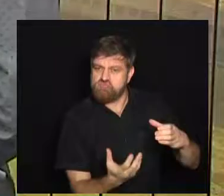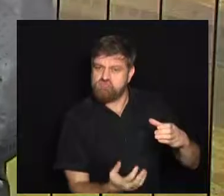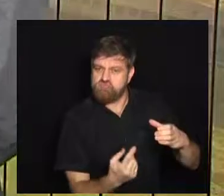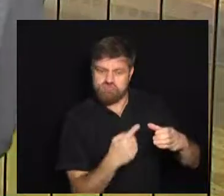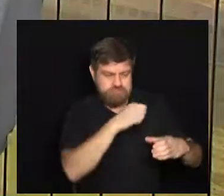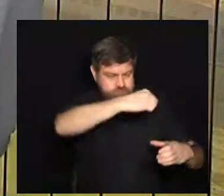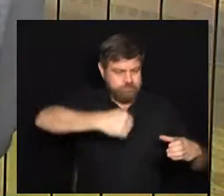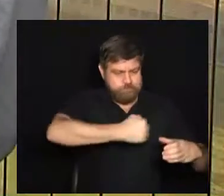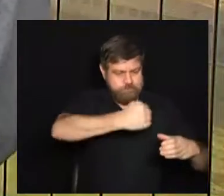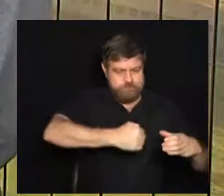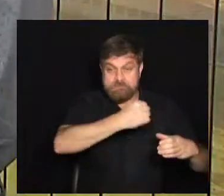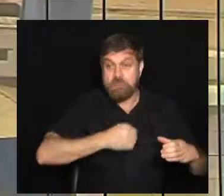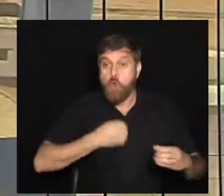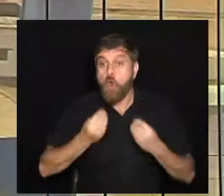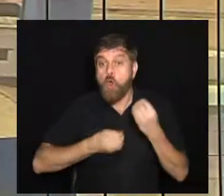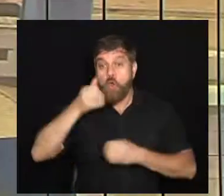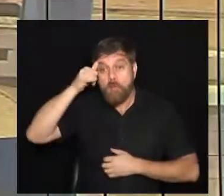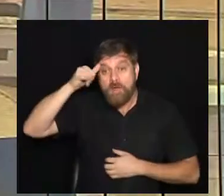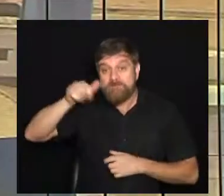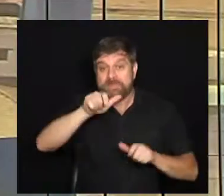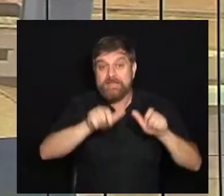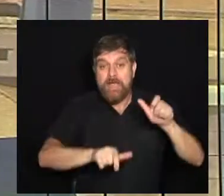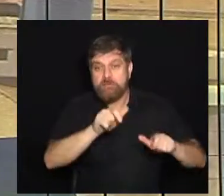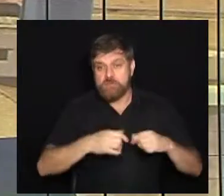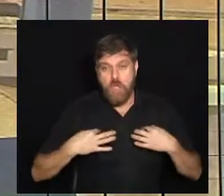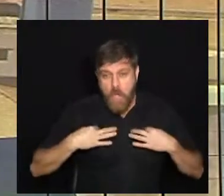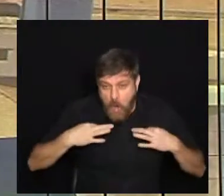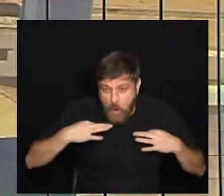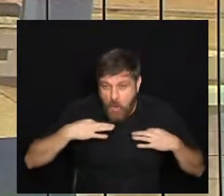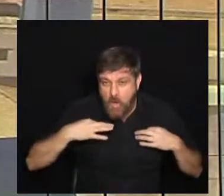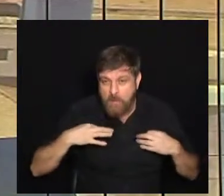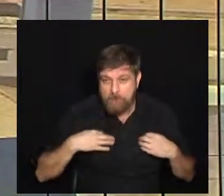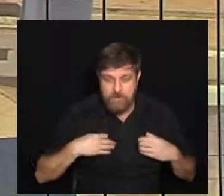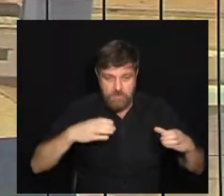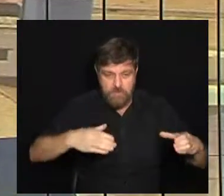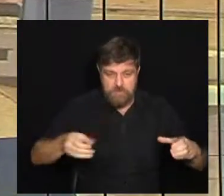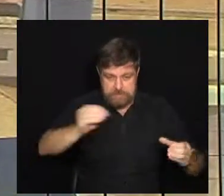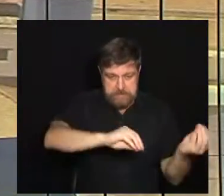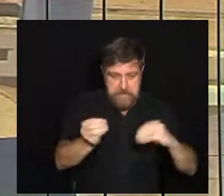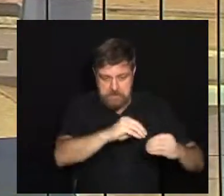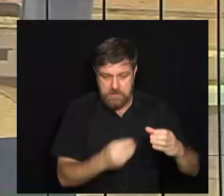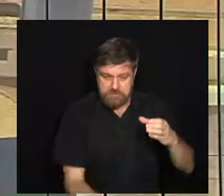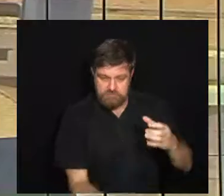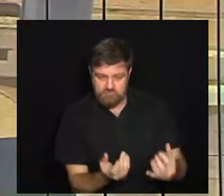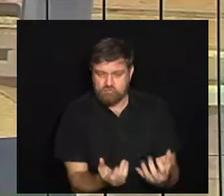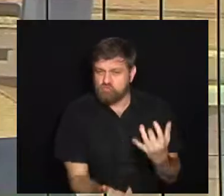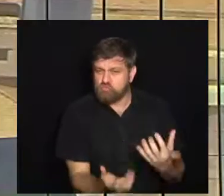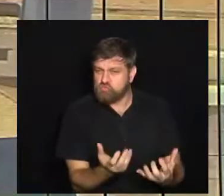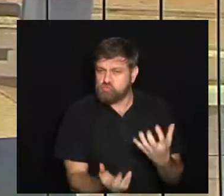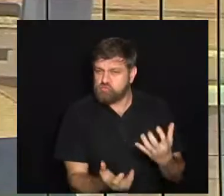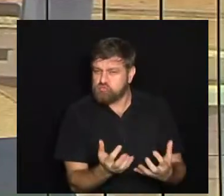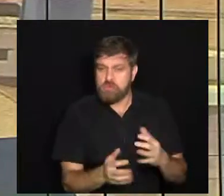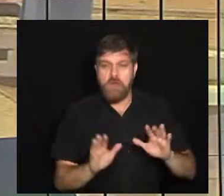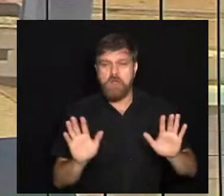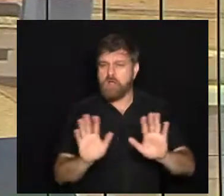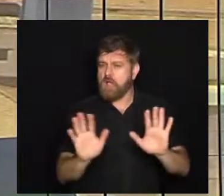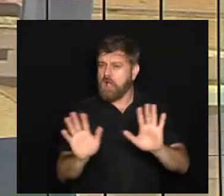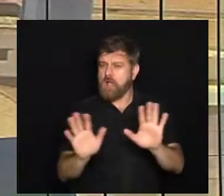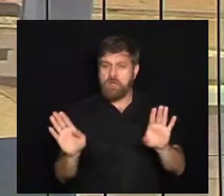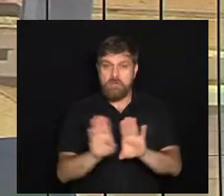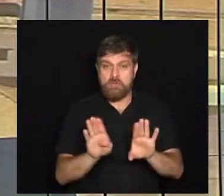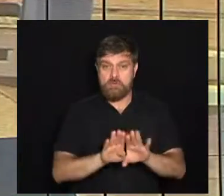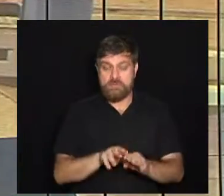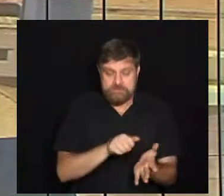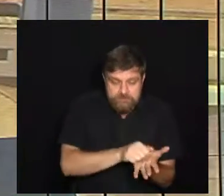família sejam infectado bem não precisa ter roupa tá à medida que existe é da lavagem lavar roupa né a